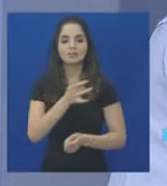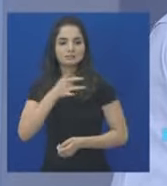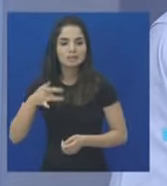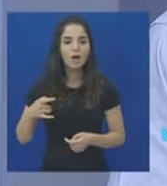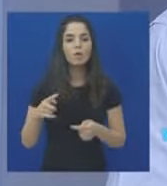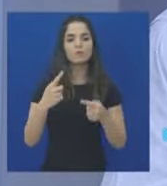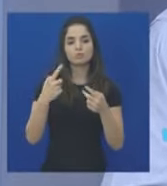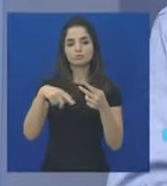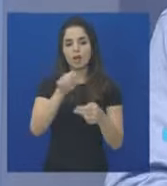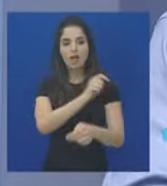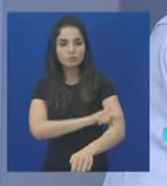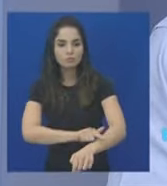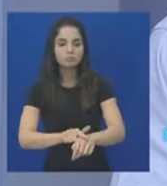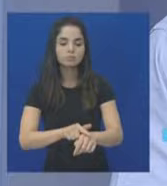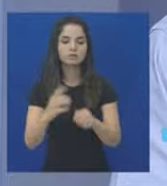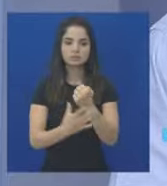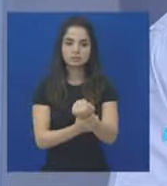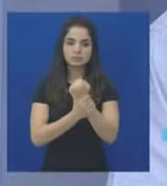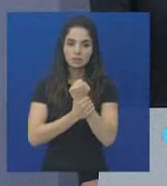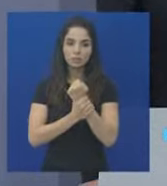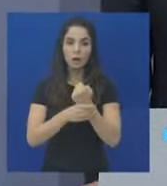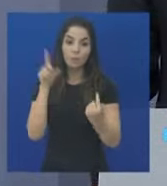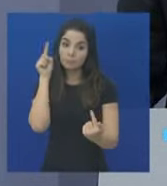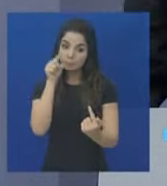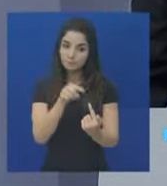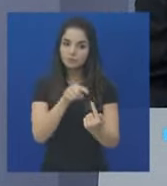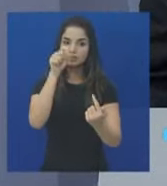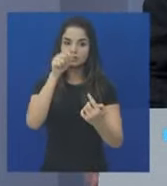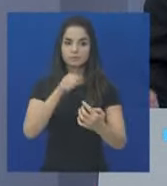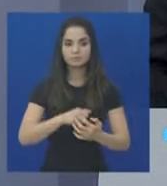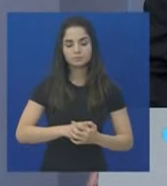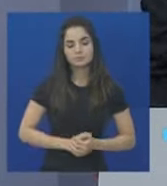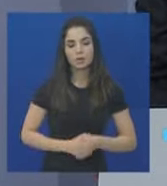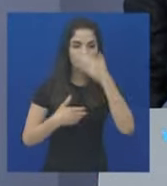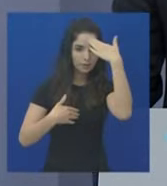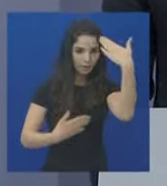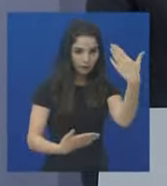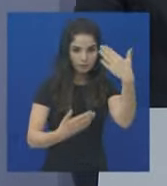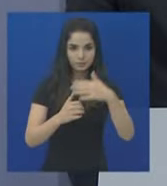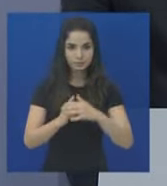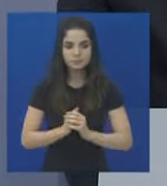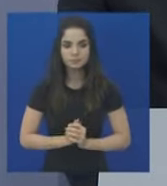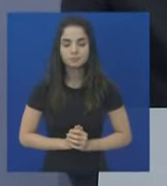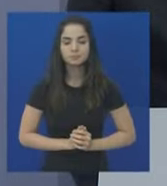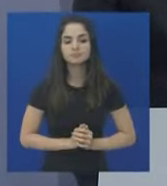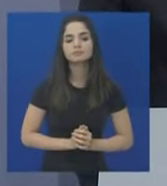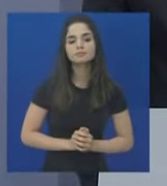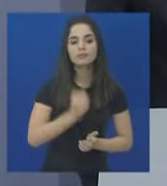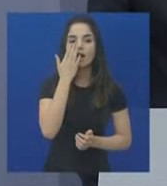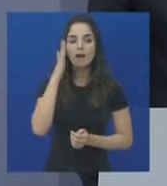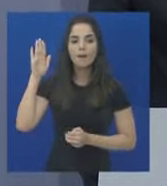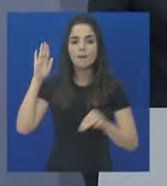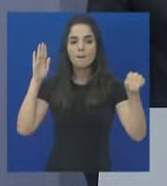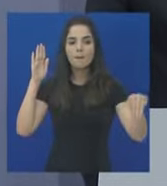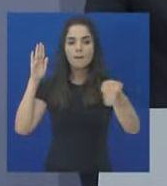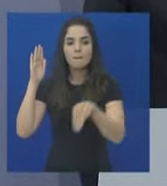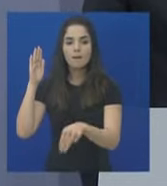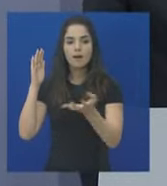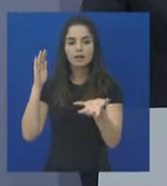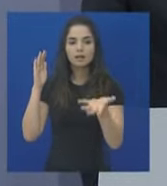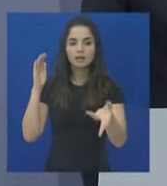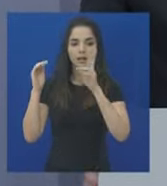segurança. Esse é o nosso objetivo. Certo, obrigado, candidato Paulo César. O candidato Marquinho Mendes pediu o direito